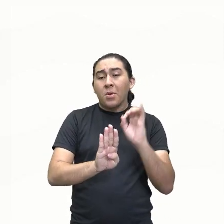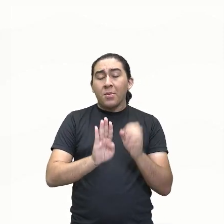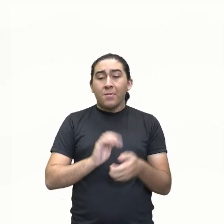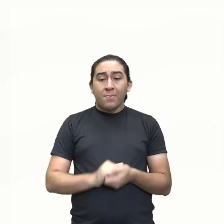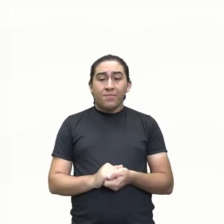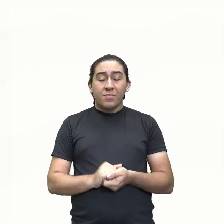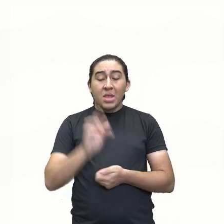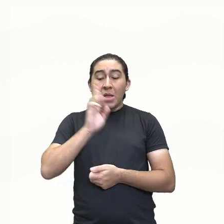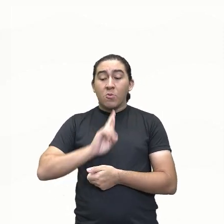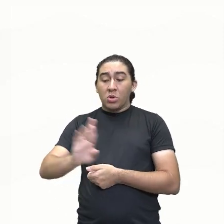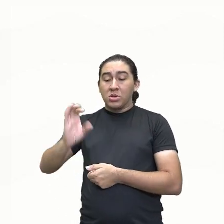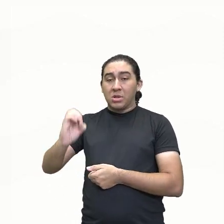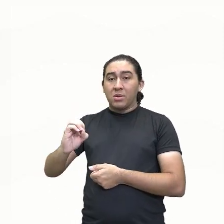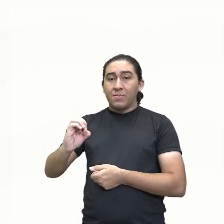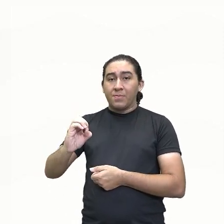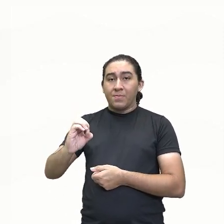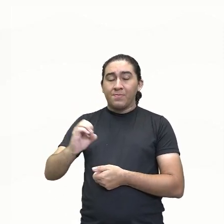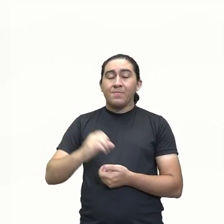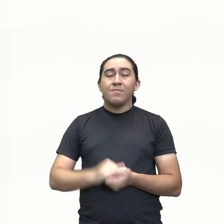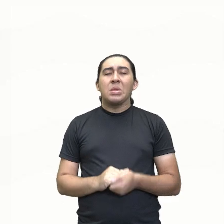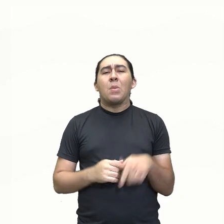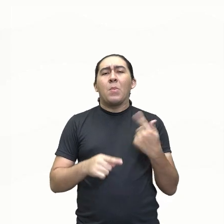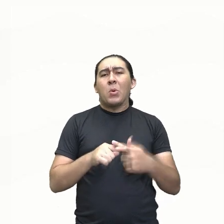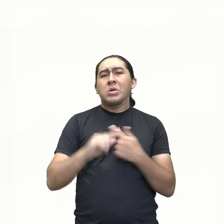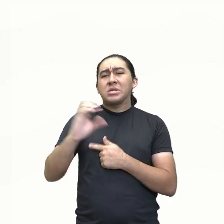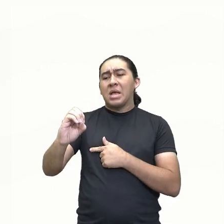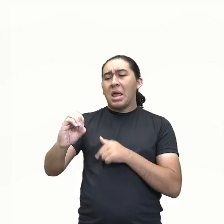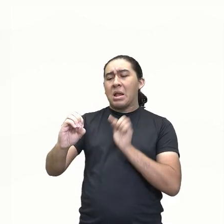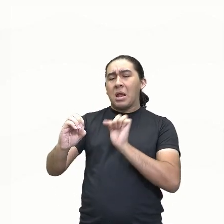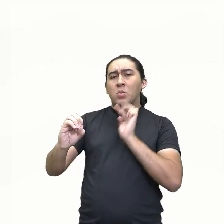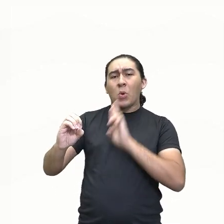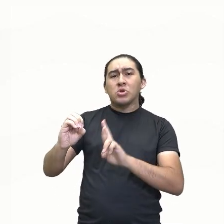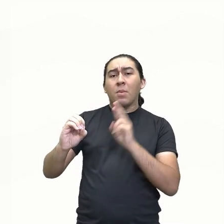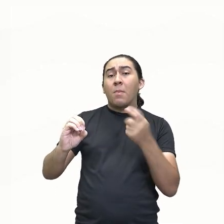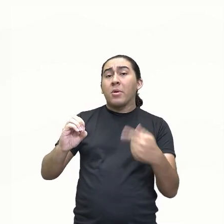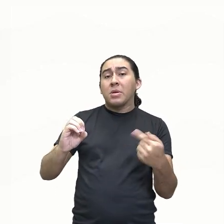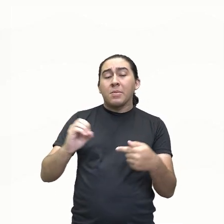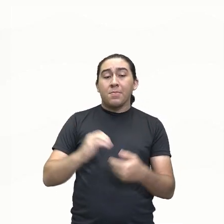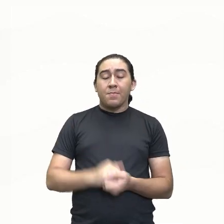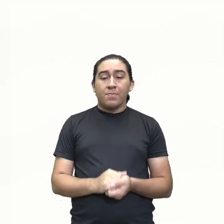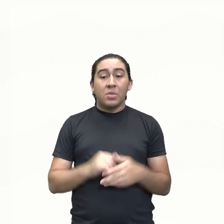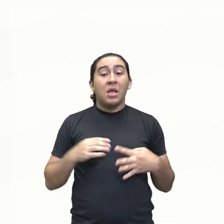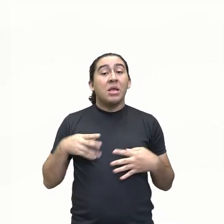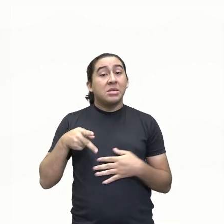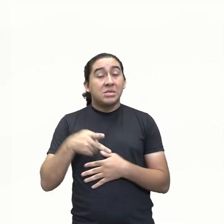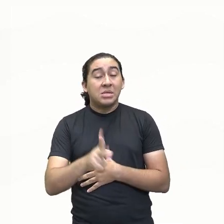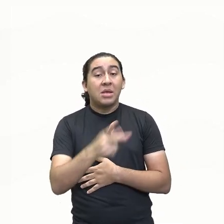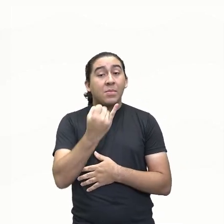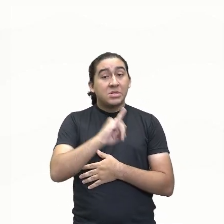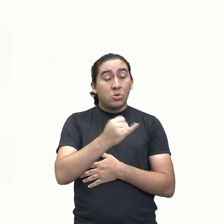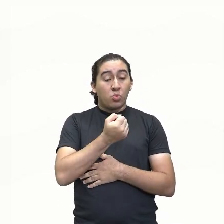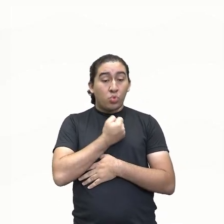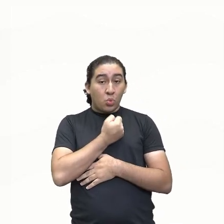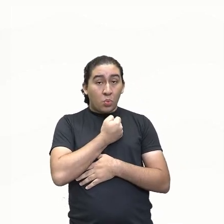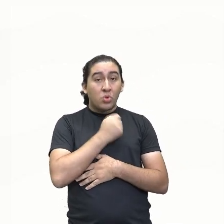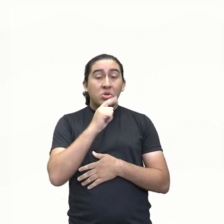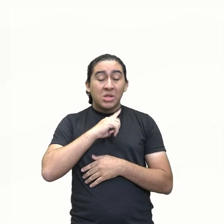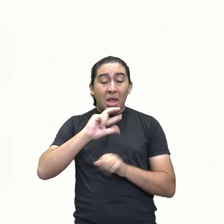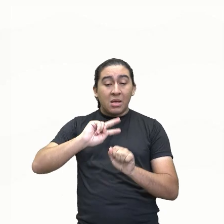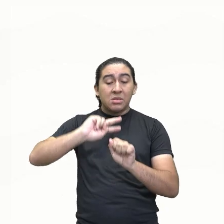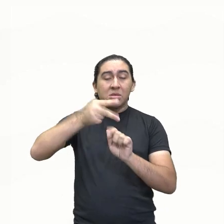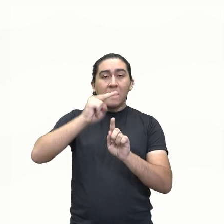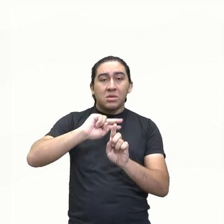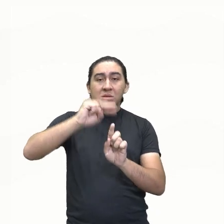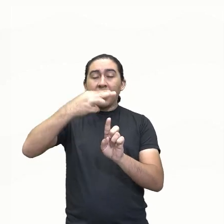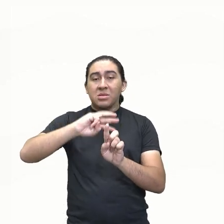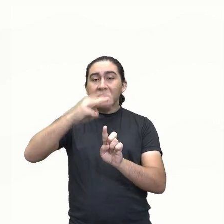o resultado vai ser igual a 0. Por quê, professora? Porque todo número elevado a 0 vai ser igual